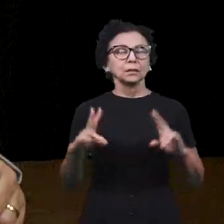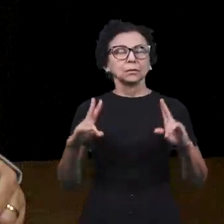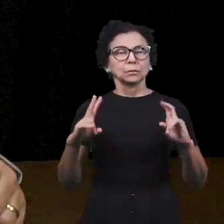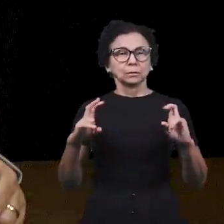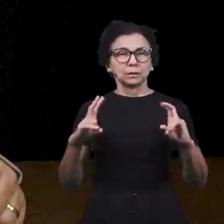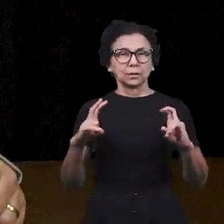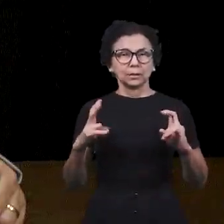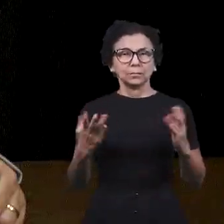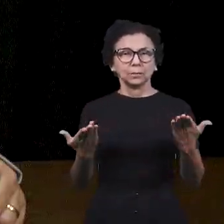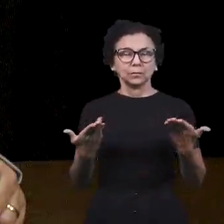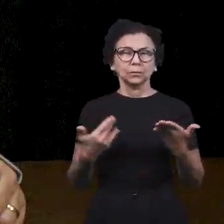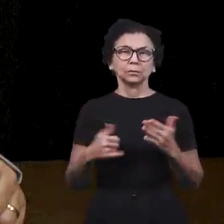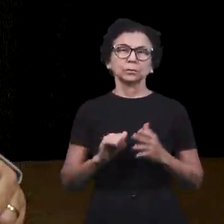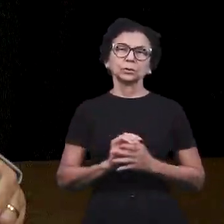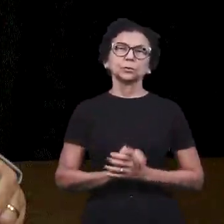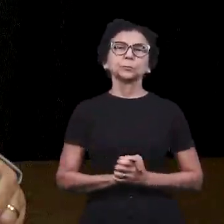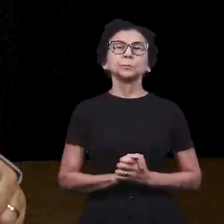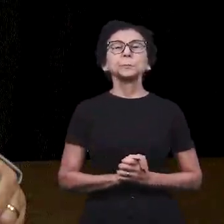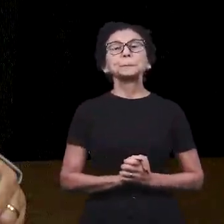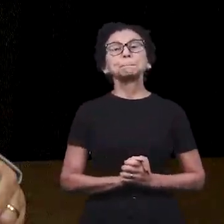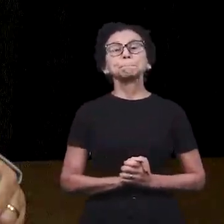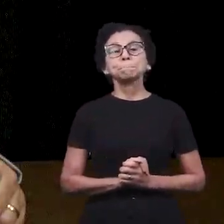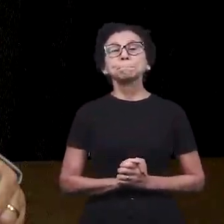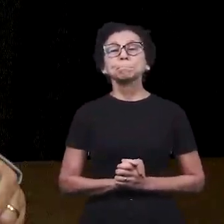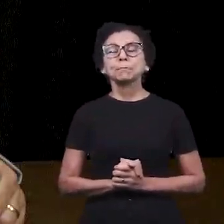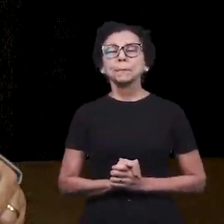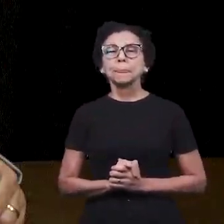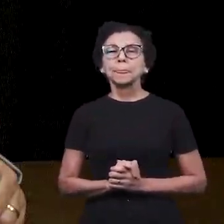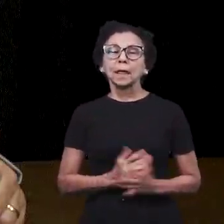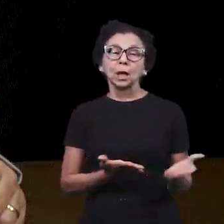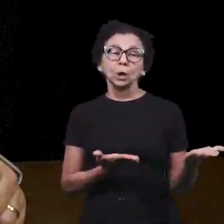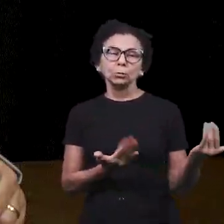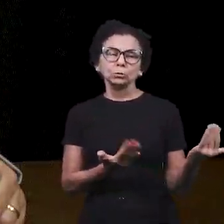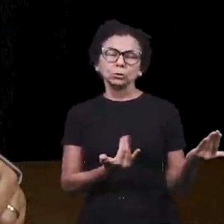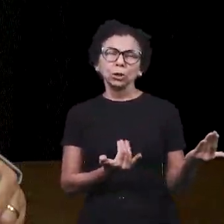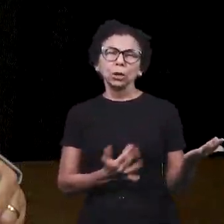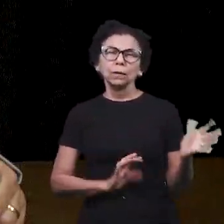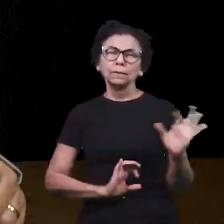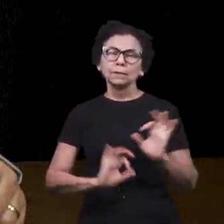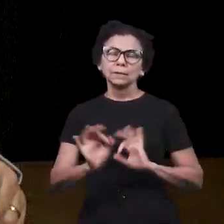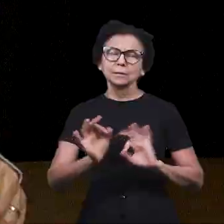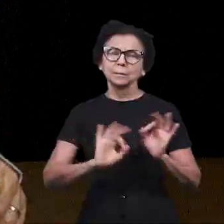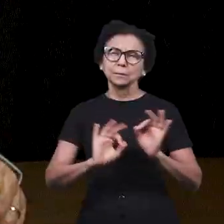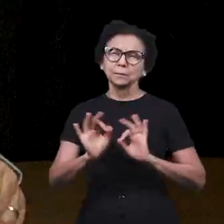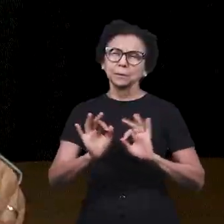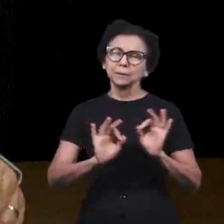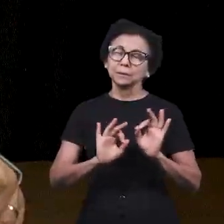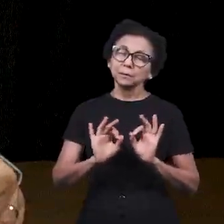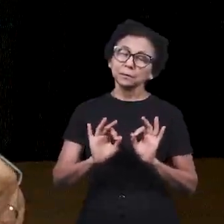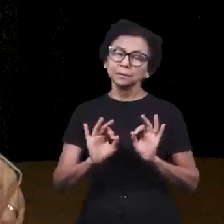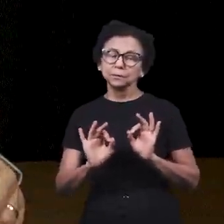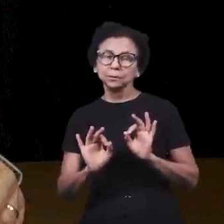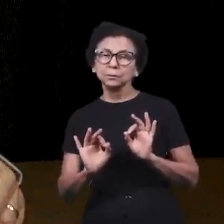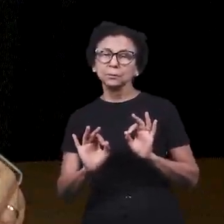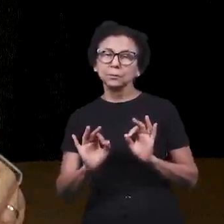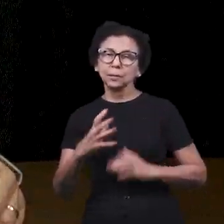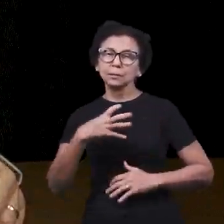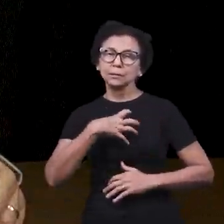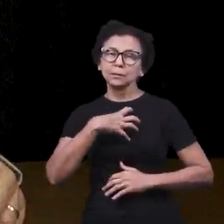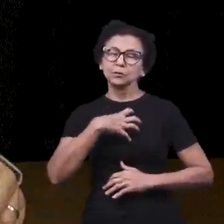o tema deste programa hoje é sobre o preparo dos jovens, em especial, para a